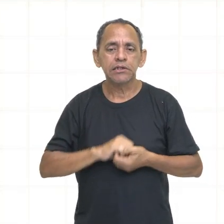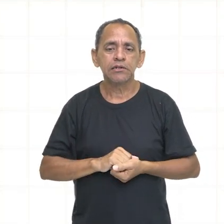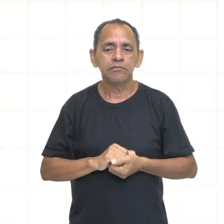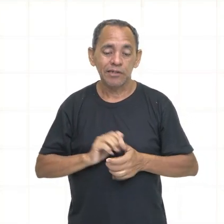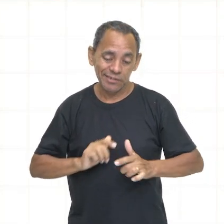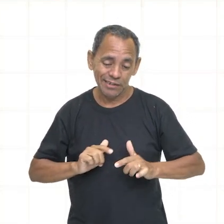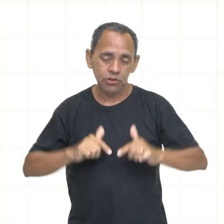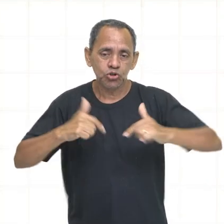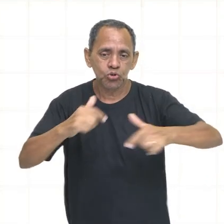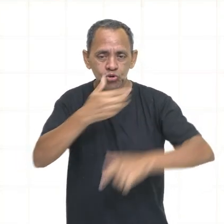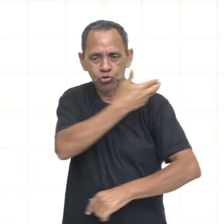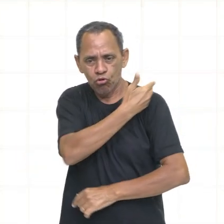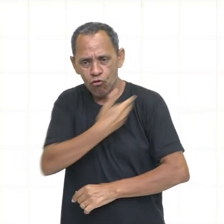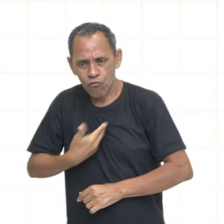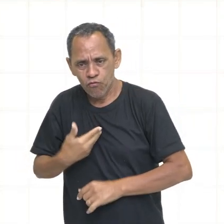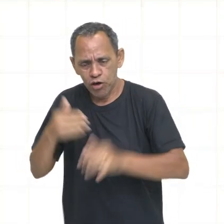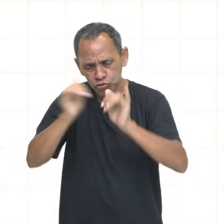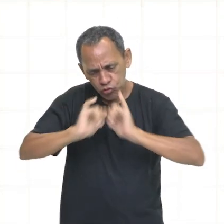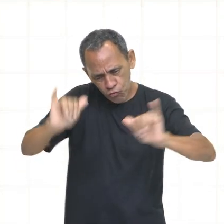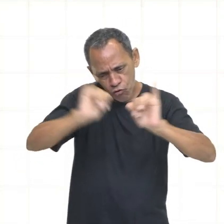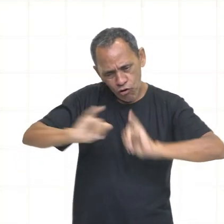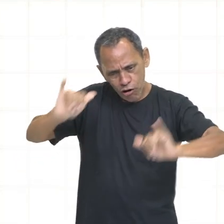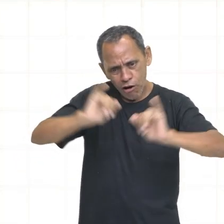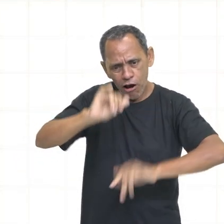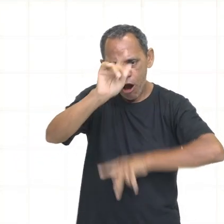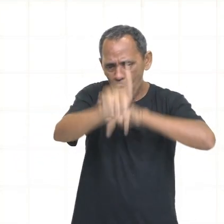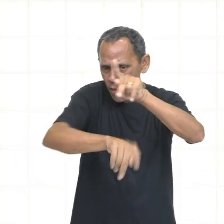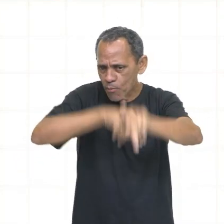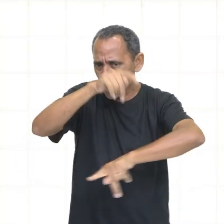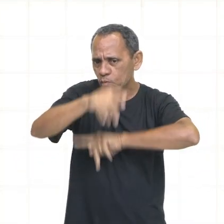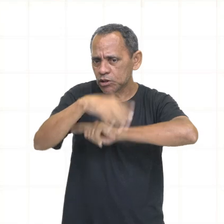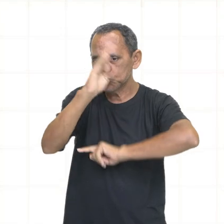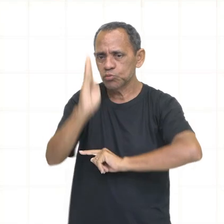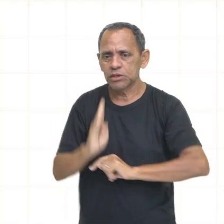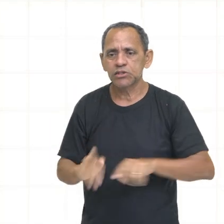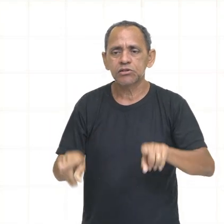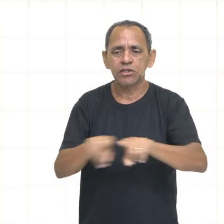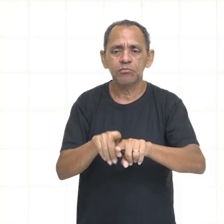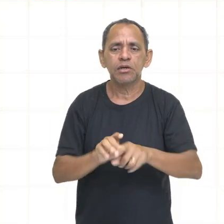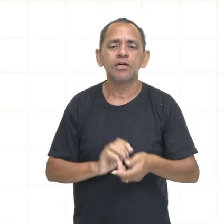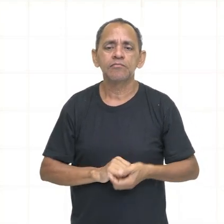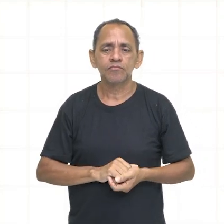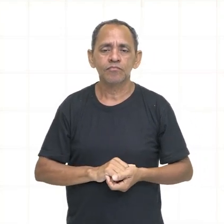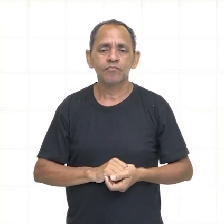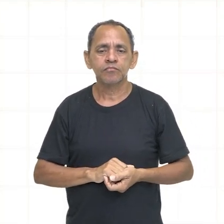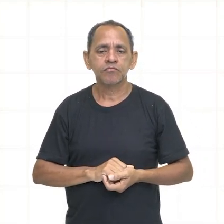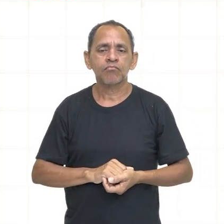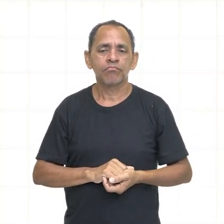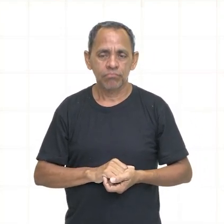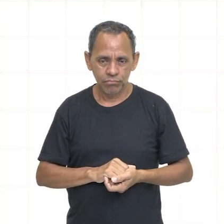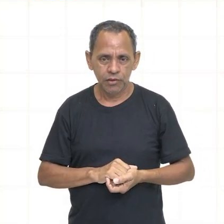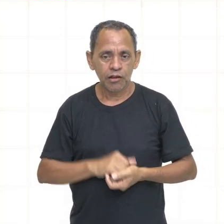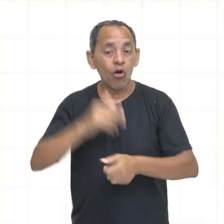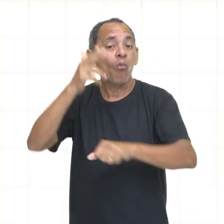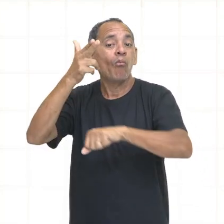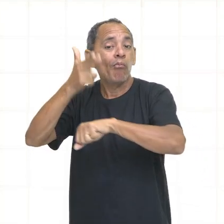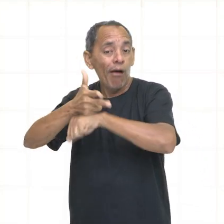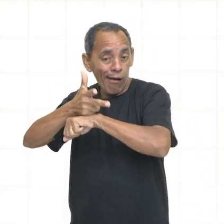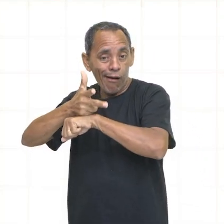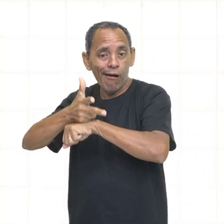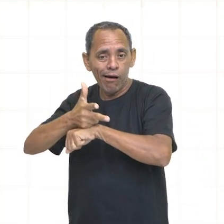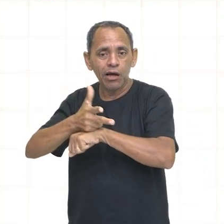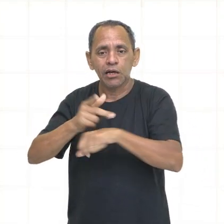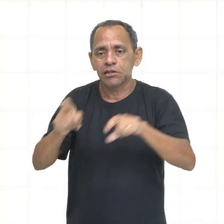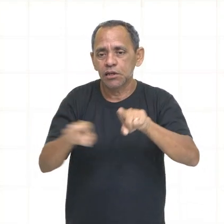governo para a população como um todo. Era um programa oficial gravado pela Rádio Nacional lá do Rio de Janeiro, que ficou